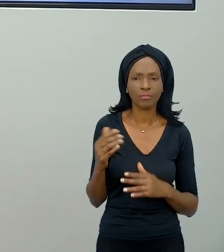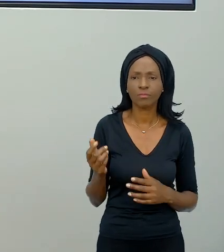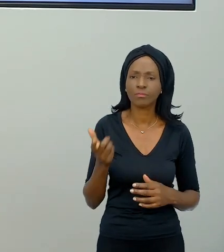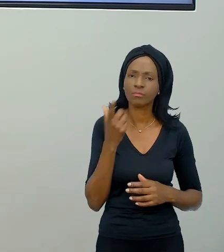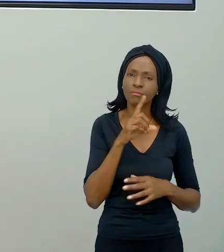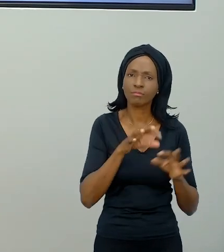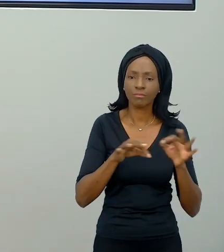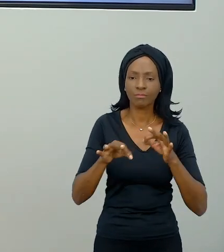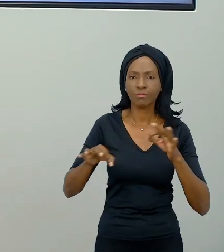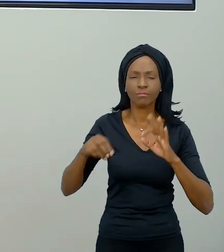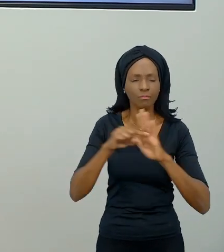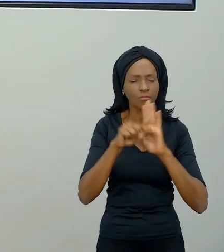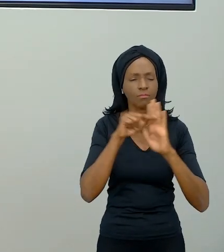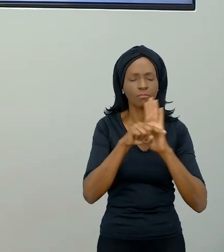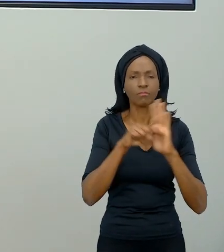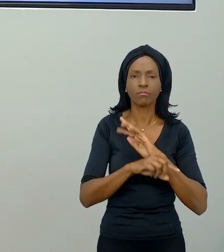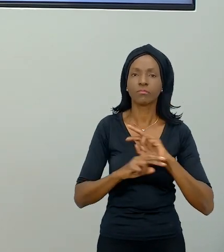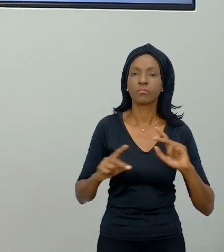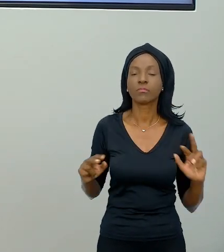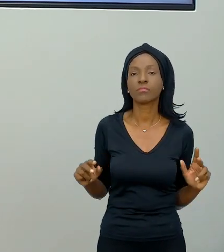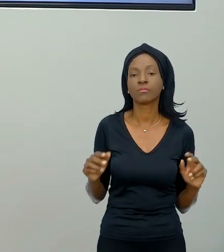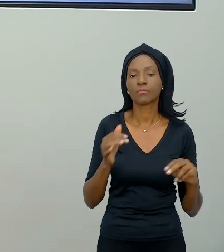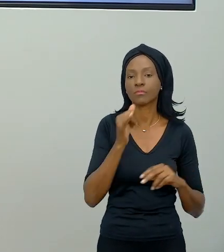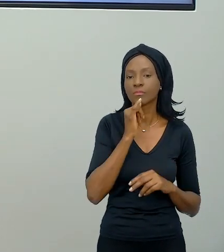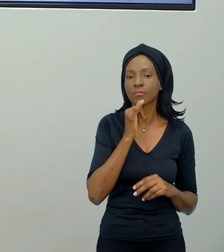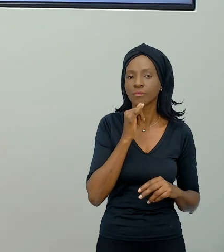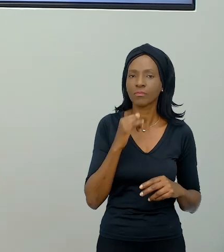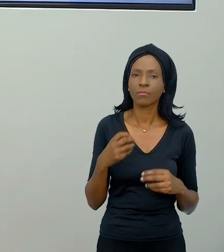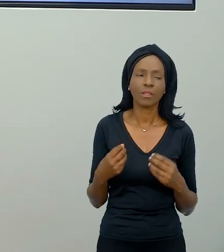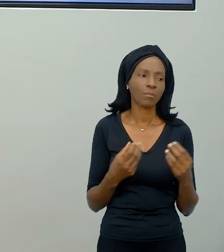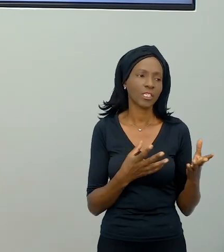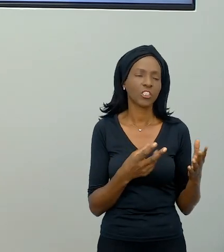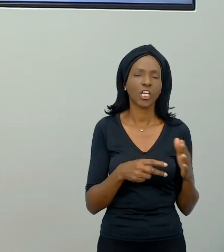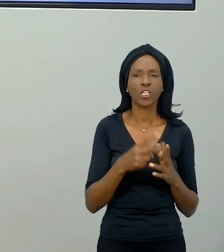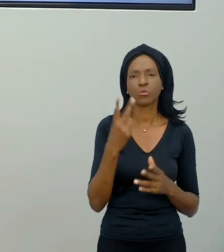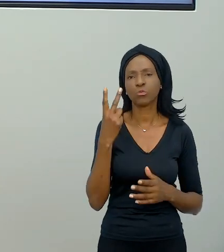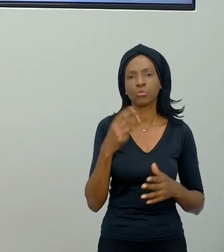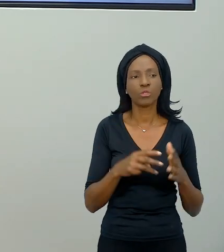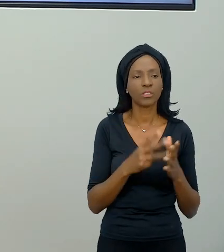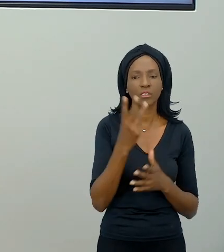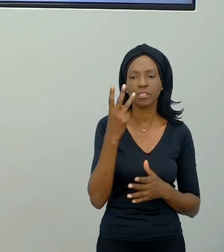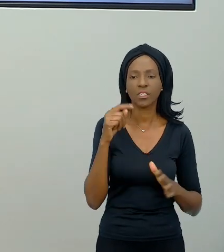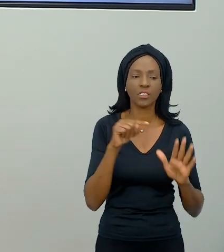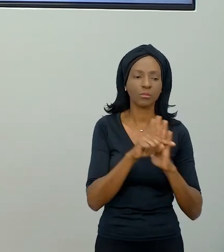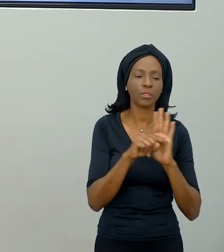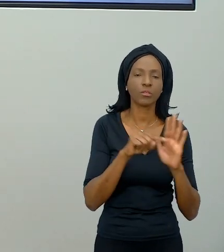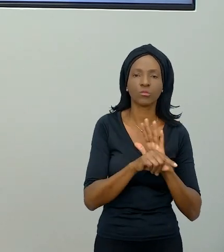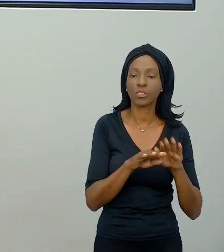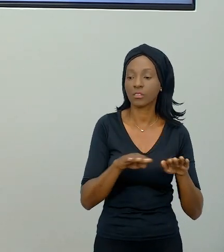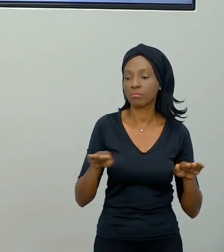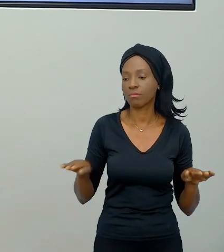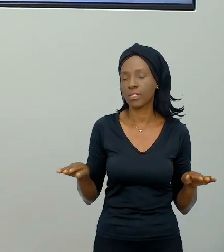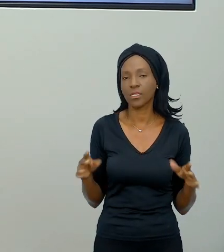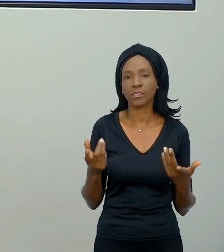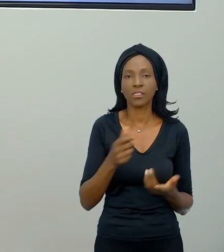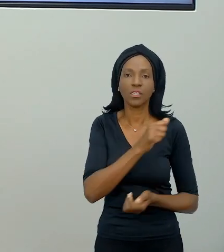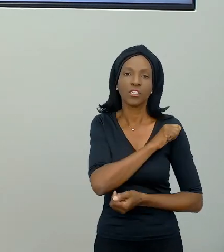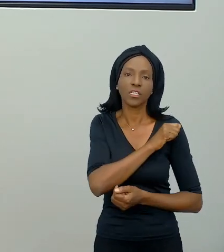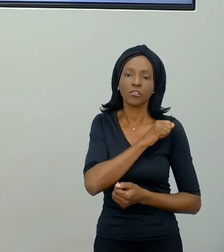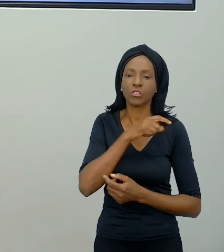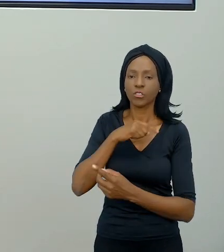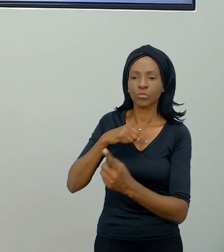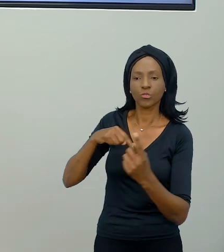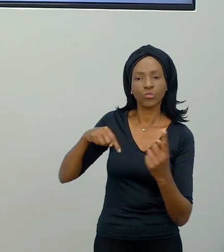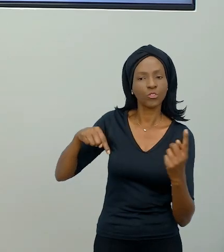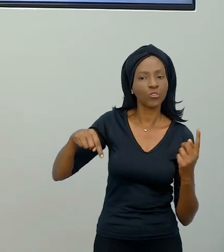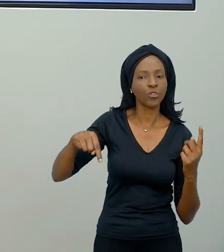várias perguntas para deixar, por exemplo, 2 ou 3 perguntas por mesa, e à medida que os alunos rotacionam,